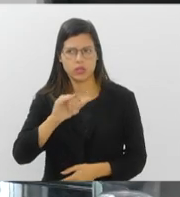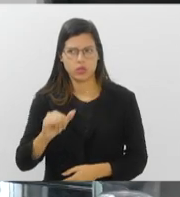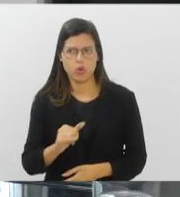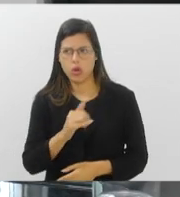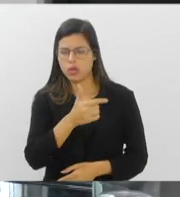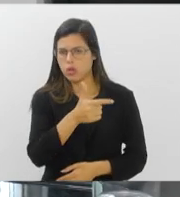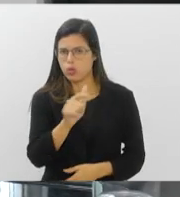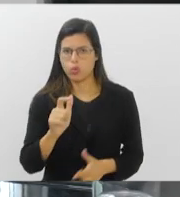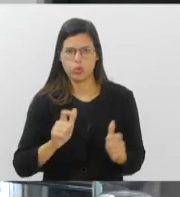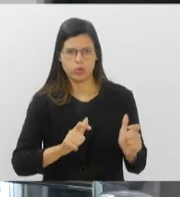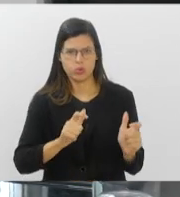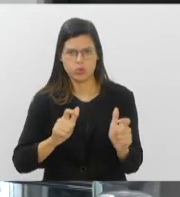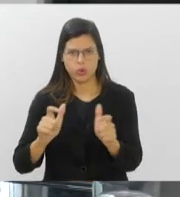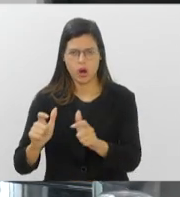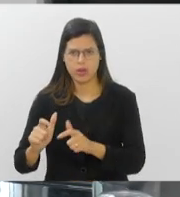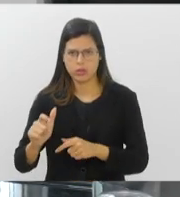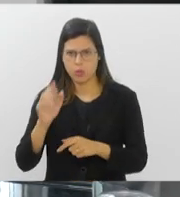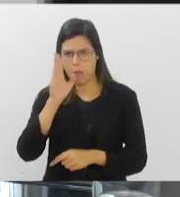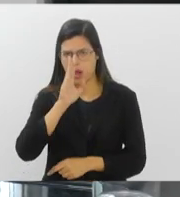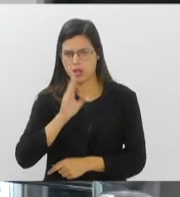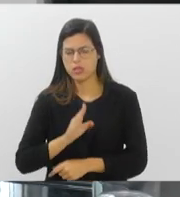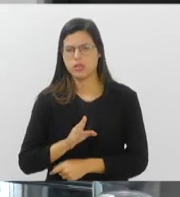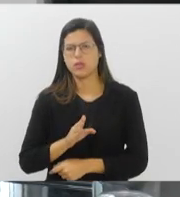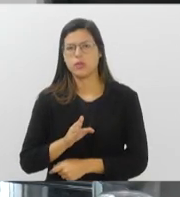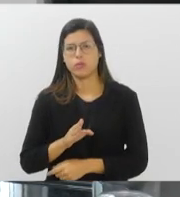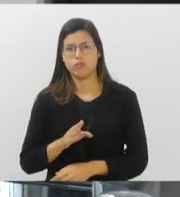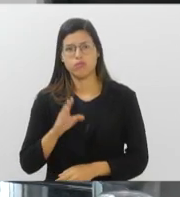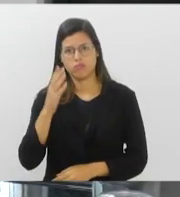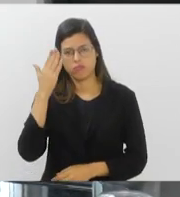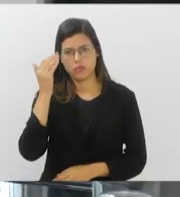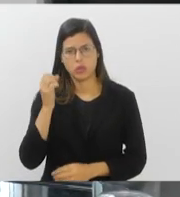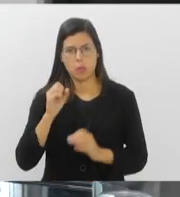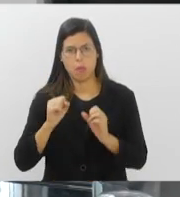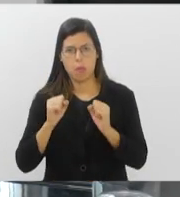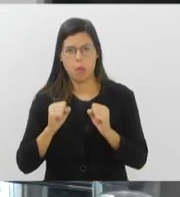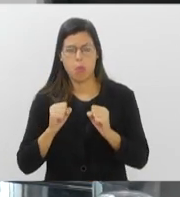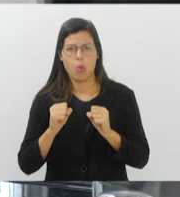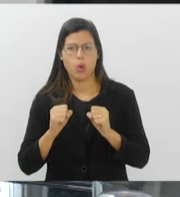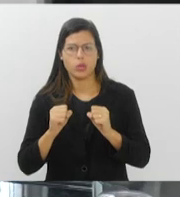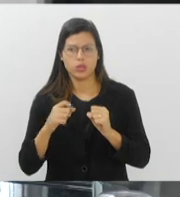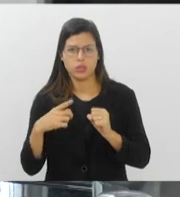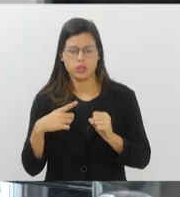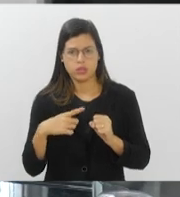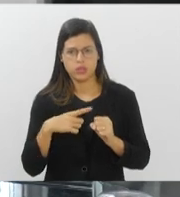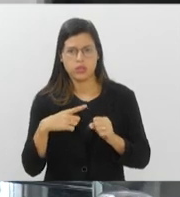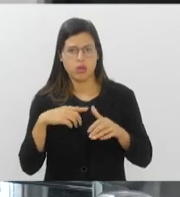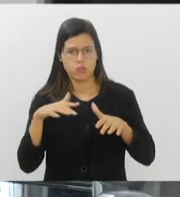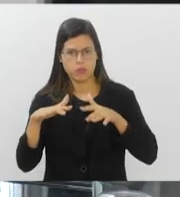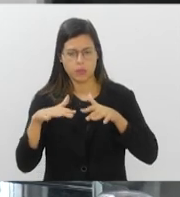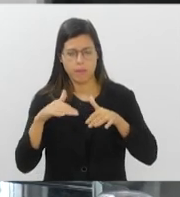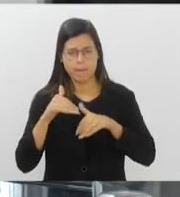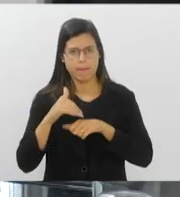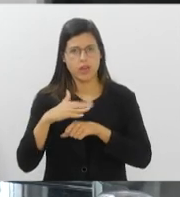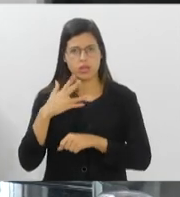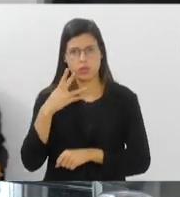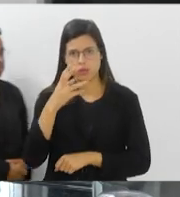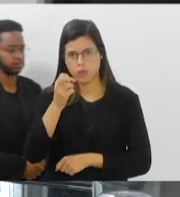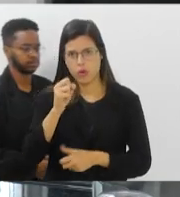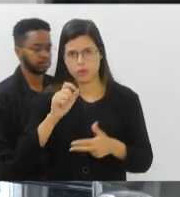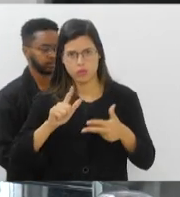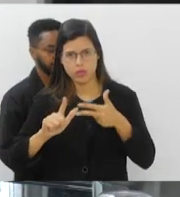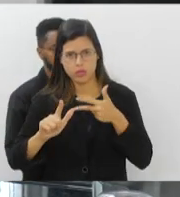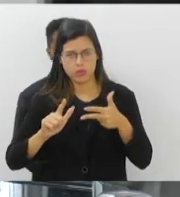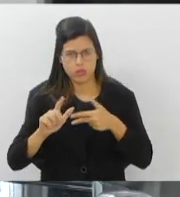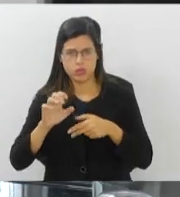afora, e também sei que pode ser um movimento de mais força para o legislativo estadual, porque a